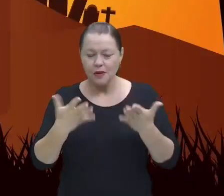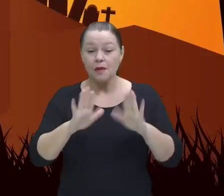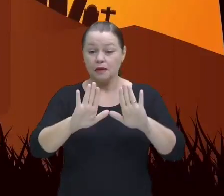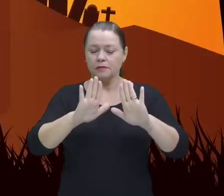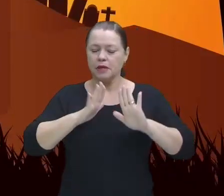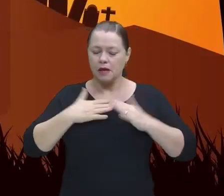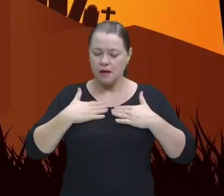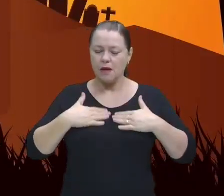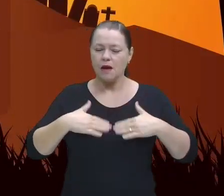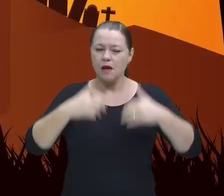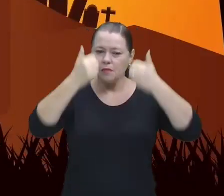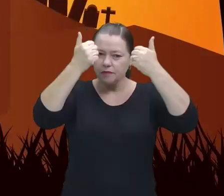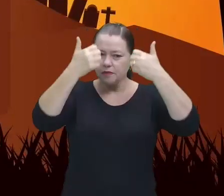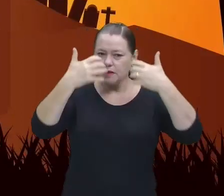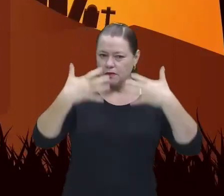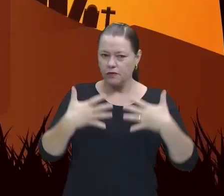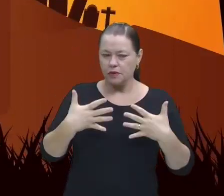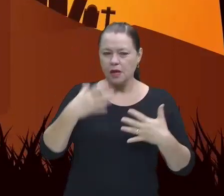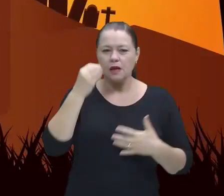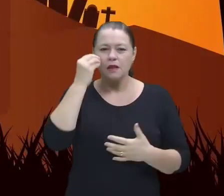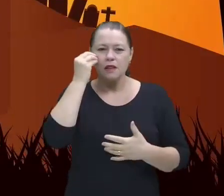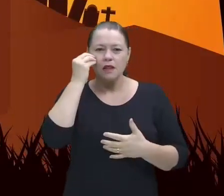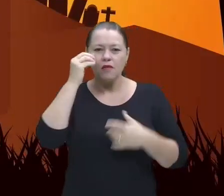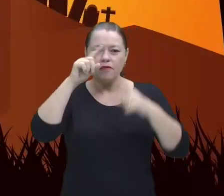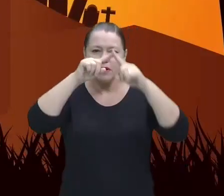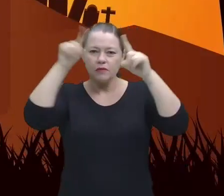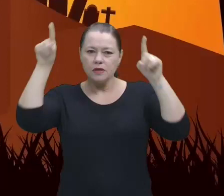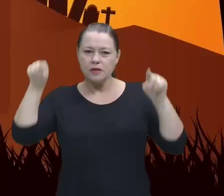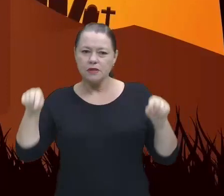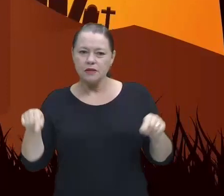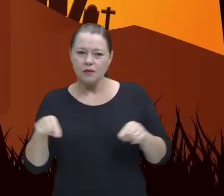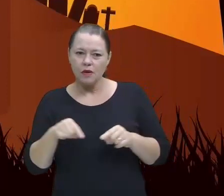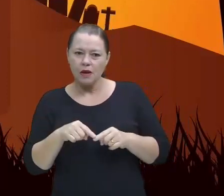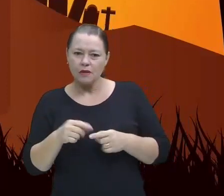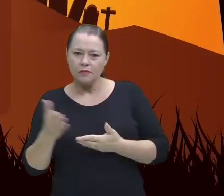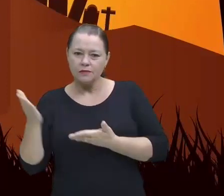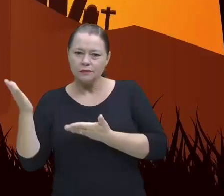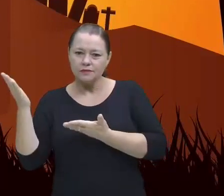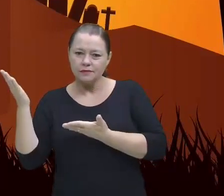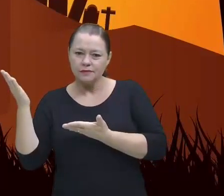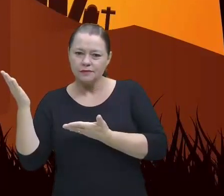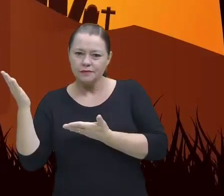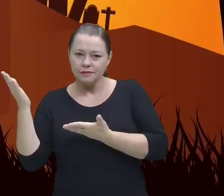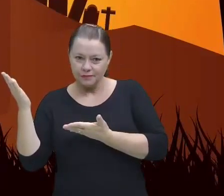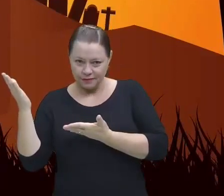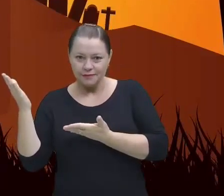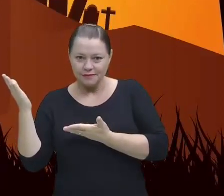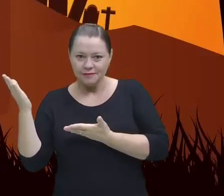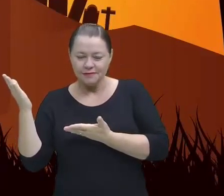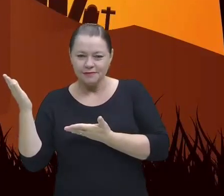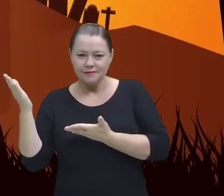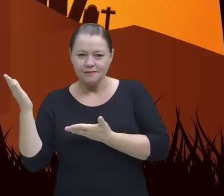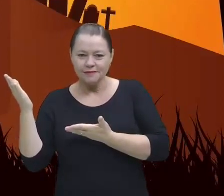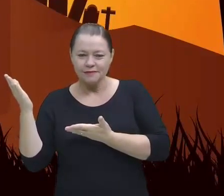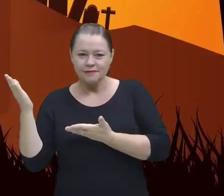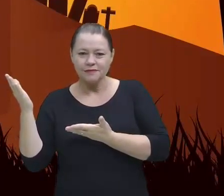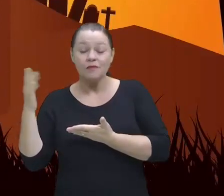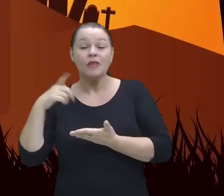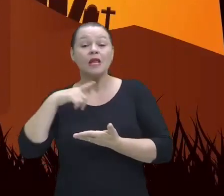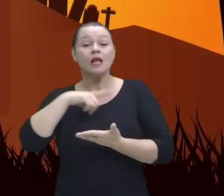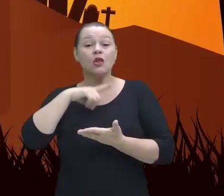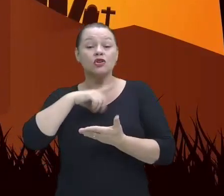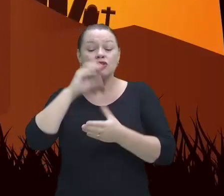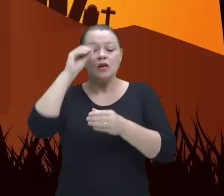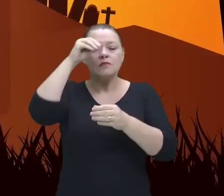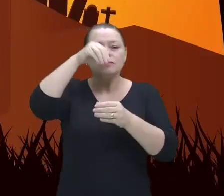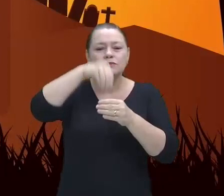do meu ladinho tem algumas letrinhas bem embaralhadas. Dentro desse quadrinho de letrinhas, nós temos